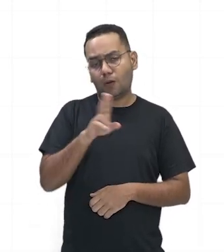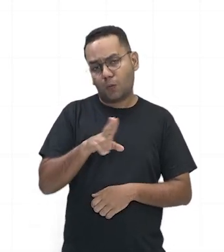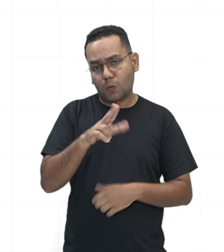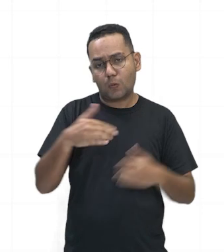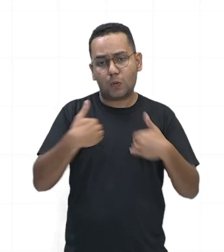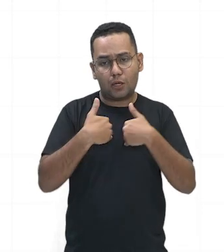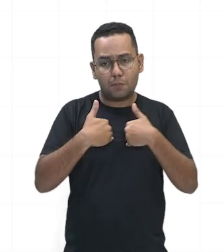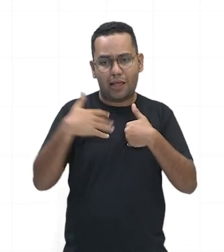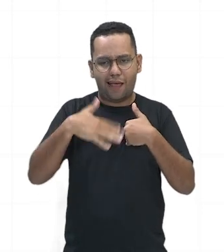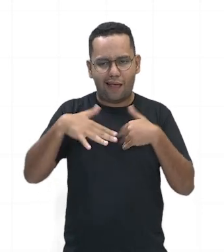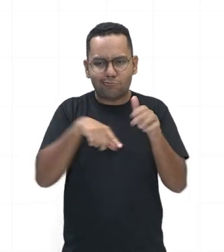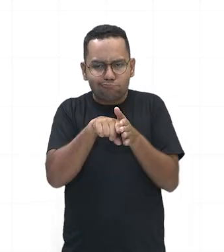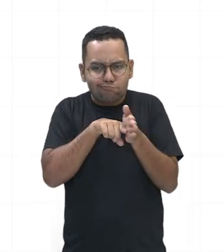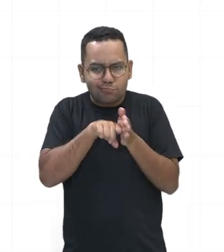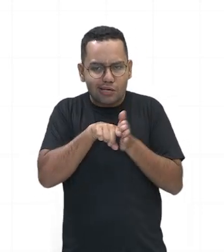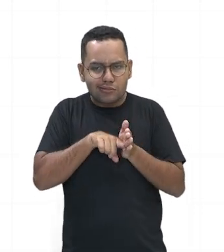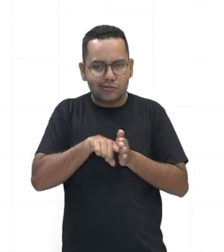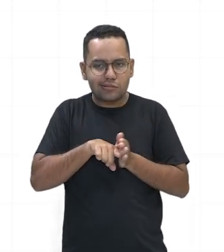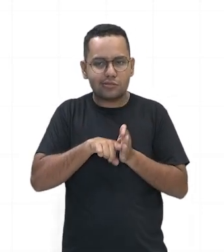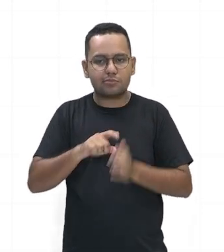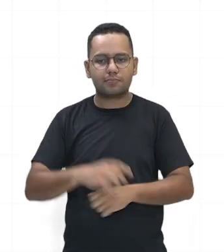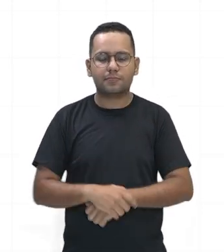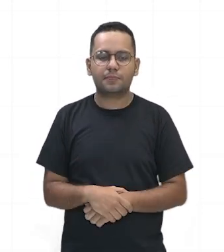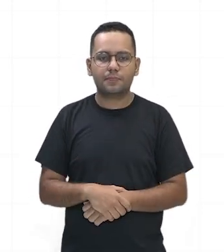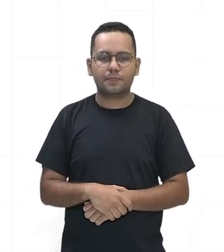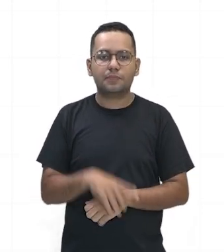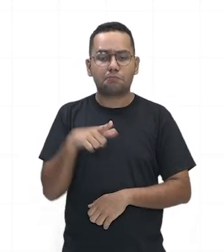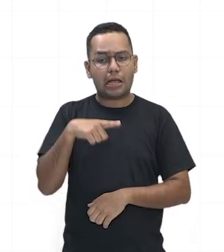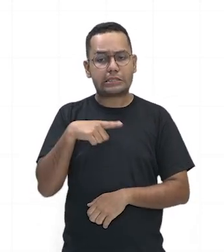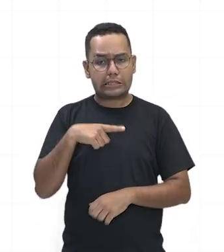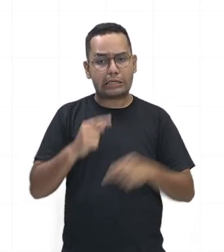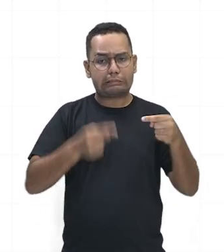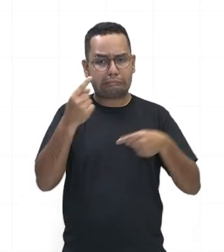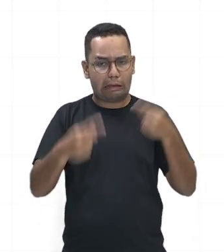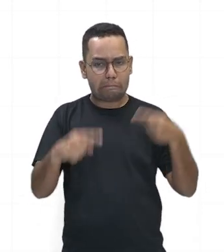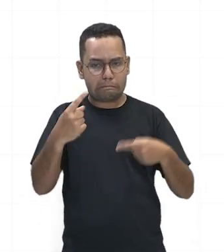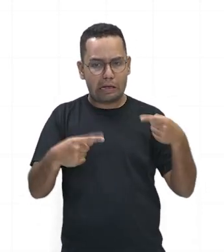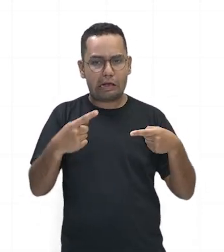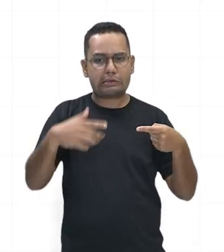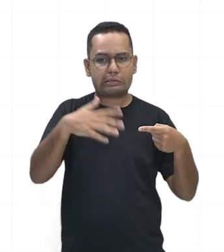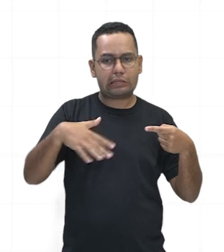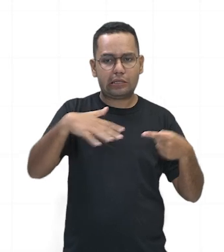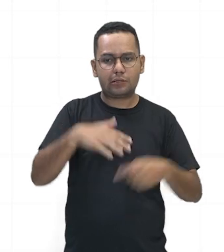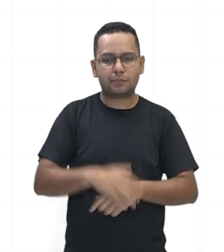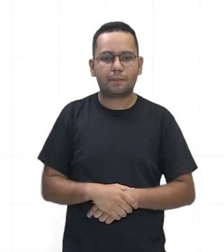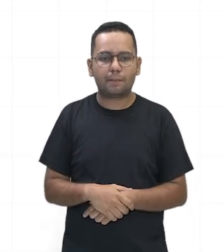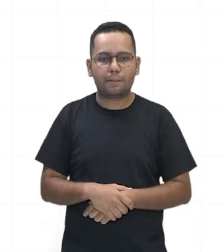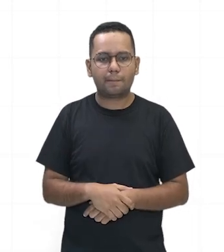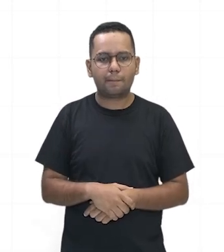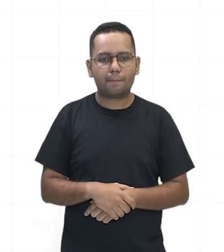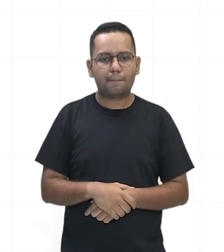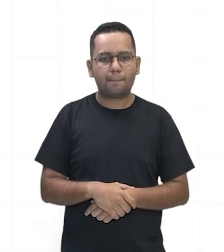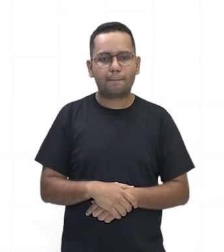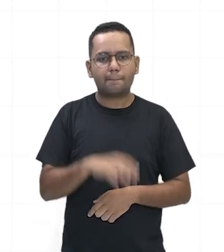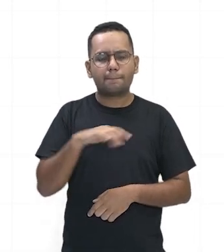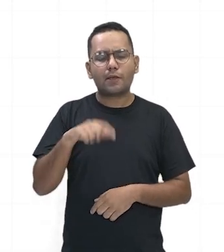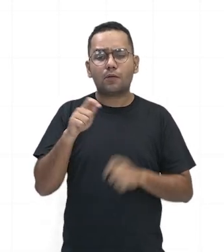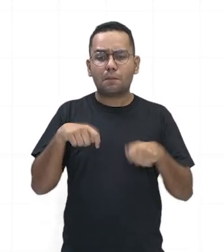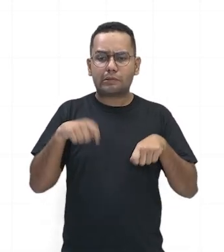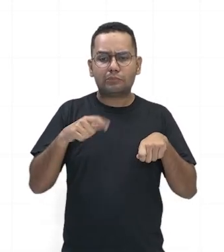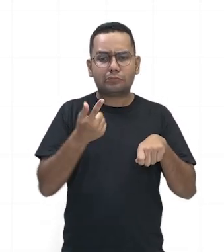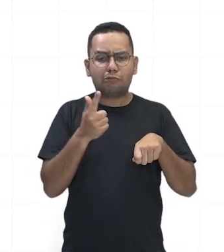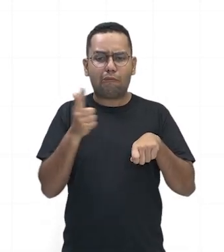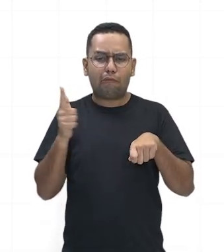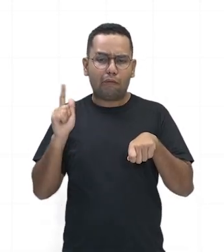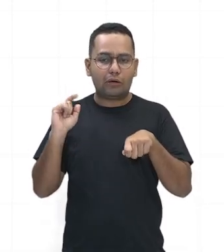gera muitos debates sobre a ética do tratamento de seres sencientes e a necessidade de alternativas. Por que não? Por que, de repente,